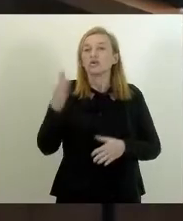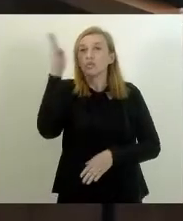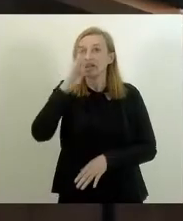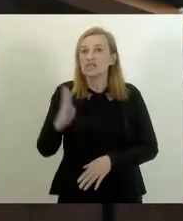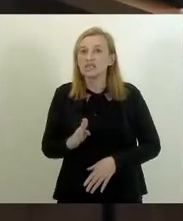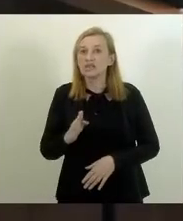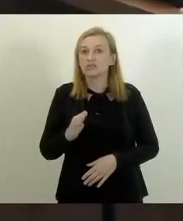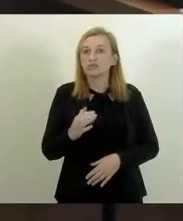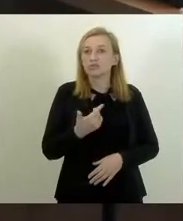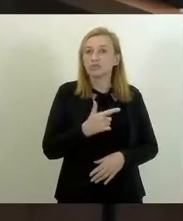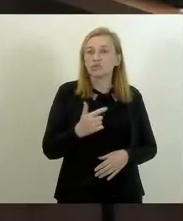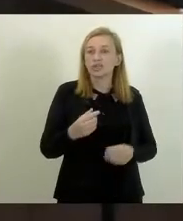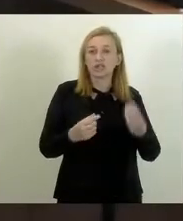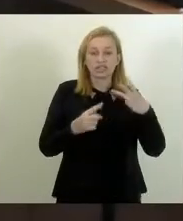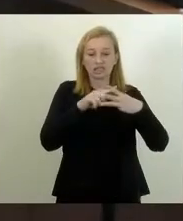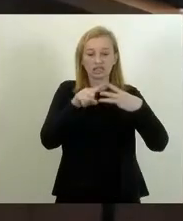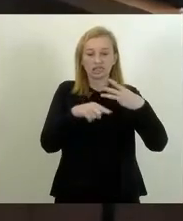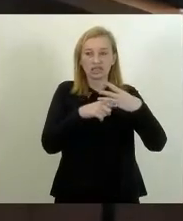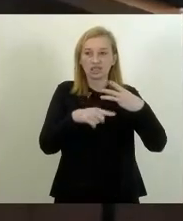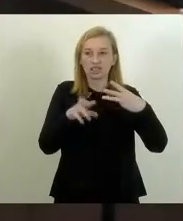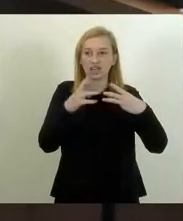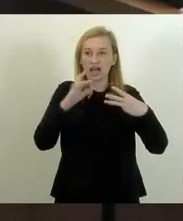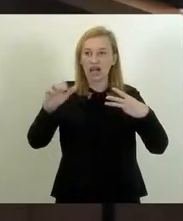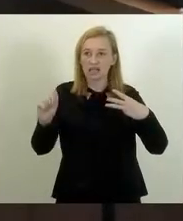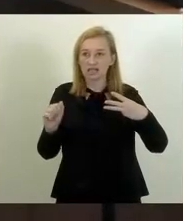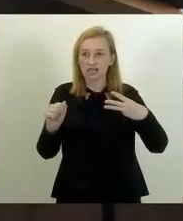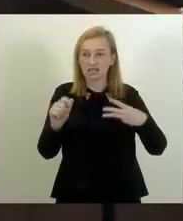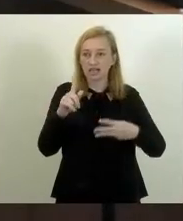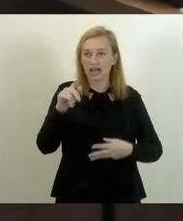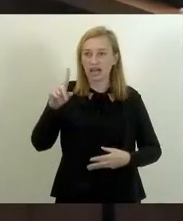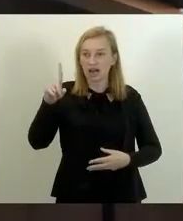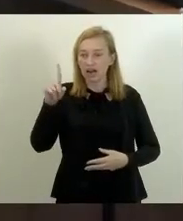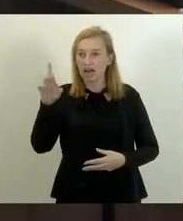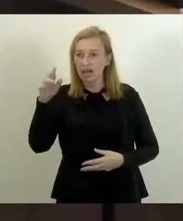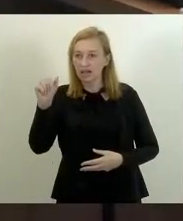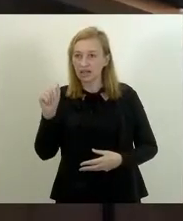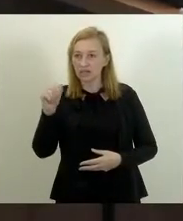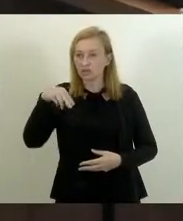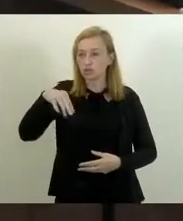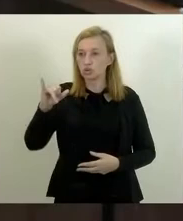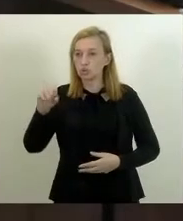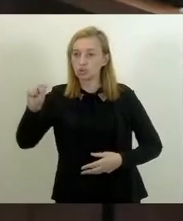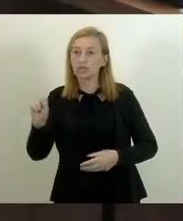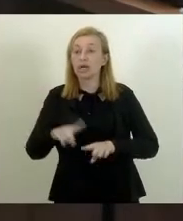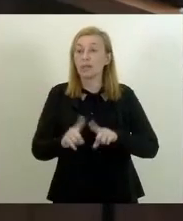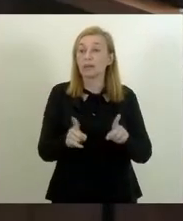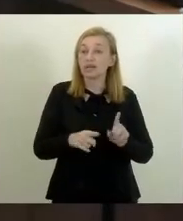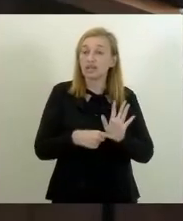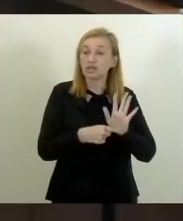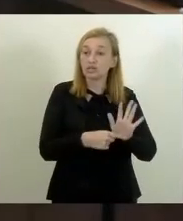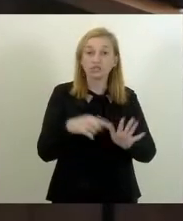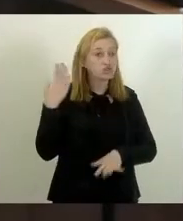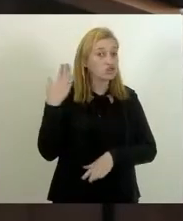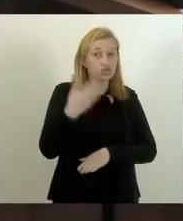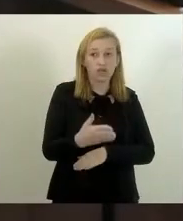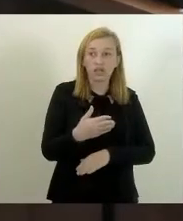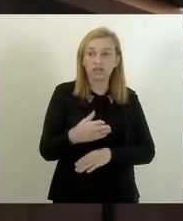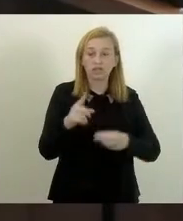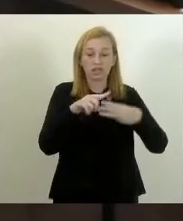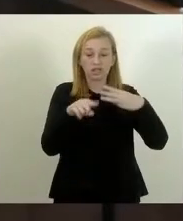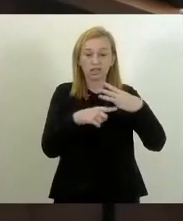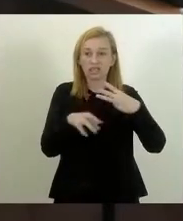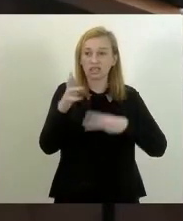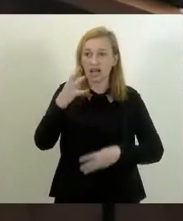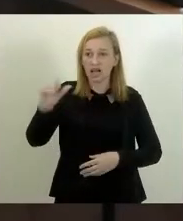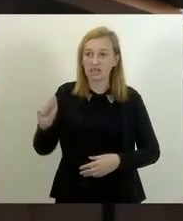é o canto das três raças da Clara Nunes, mas tem uma contribuição direta de três raças que, na verdade, indicam